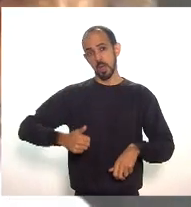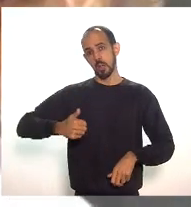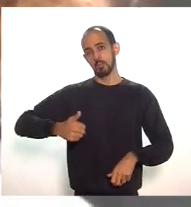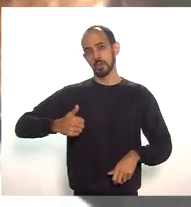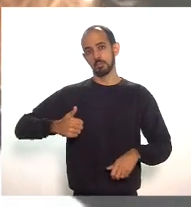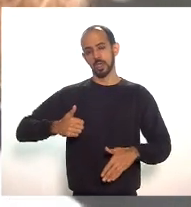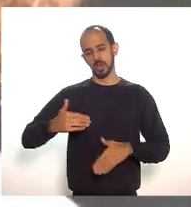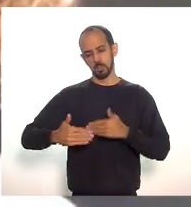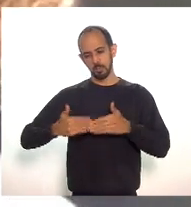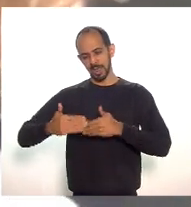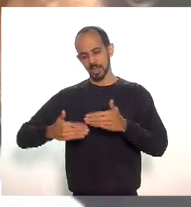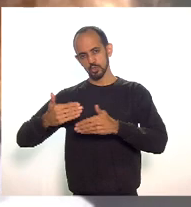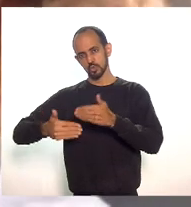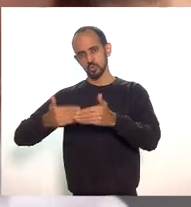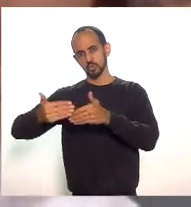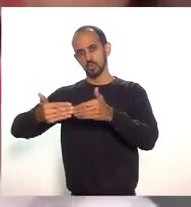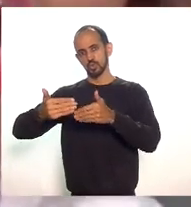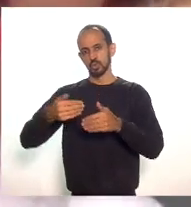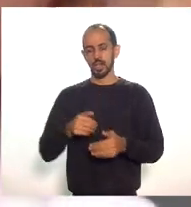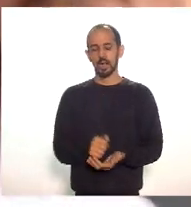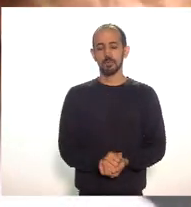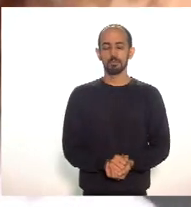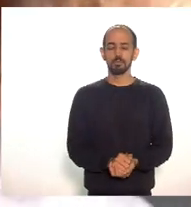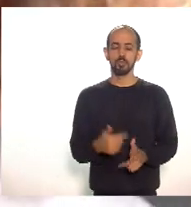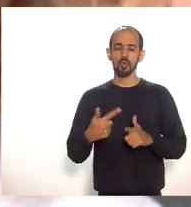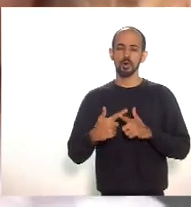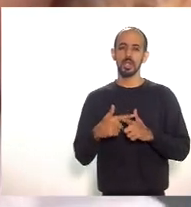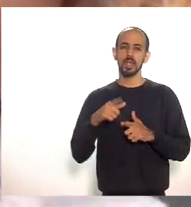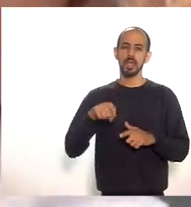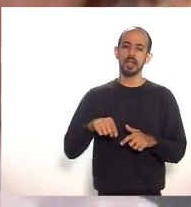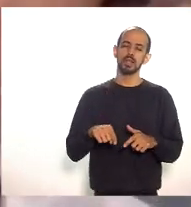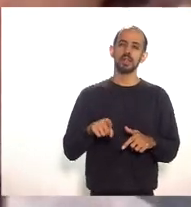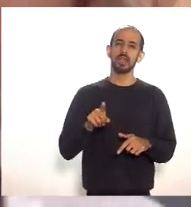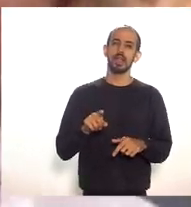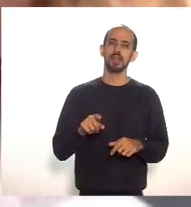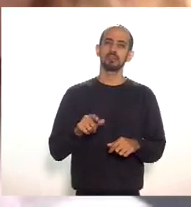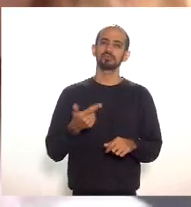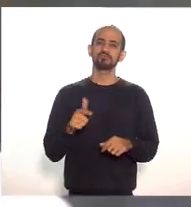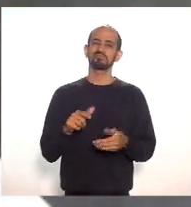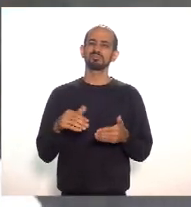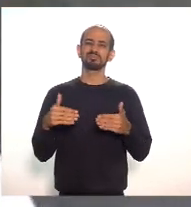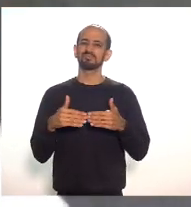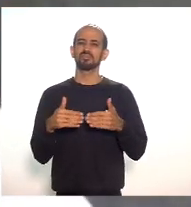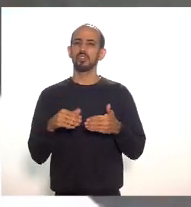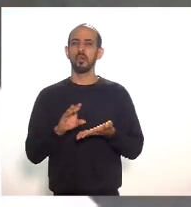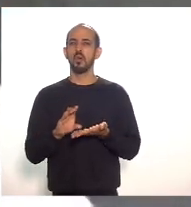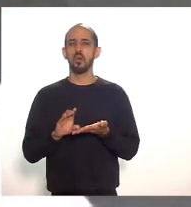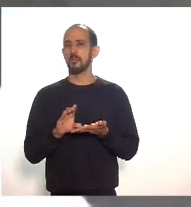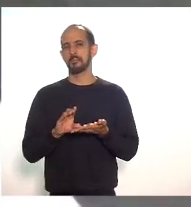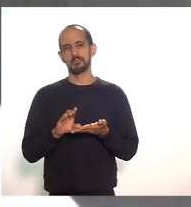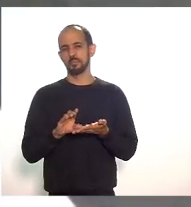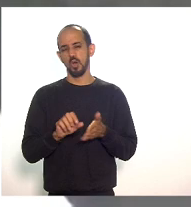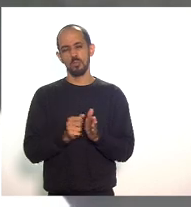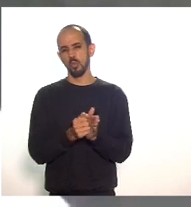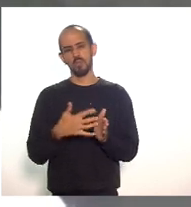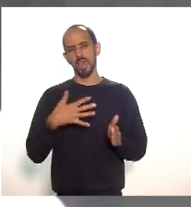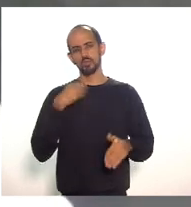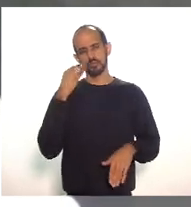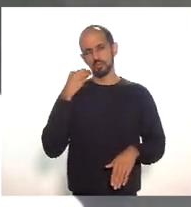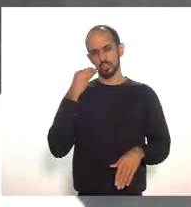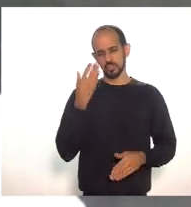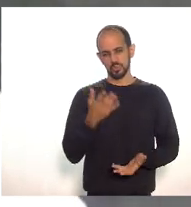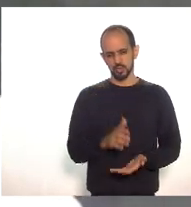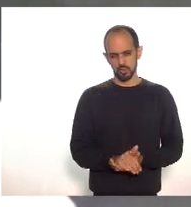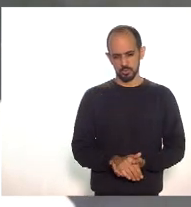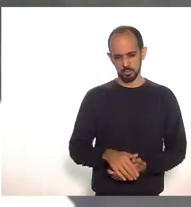a gente hoje tá botando esse pdl porque ele é completamente inconstitucional né por vários motivos primeiro